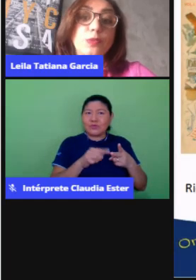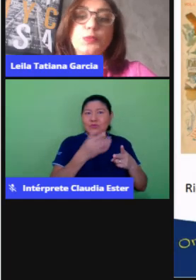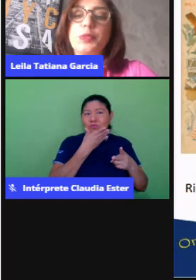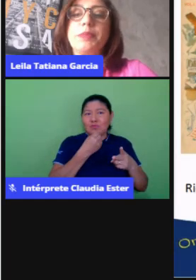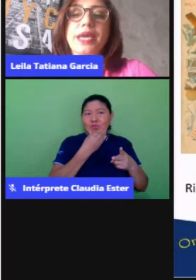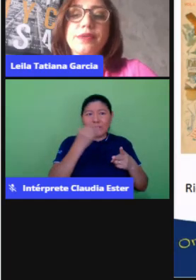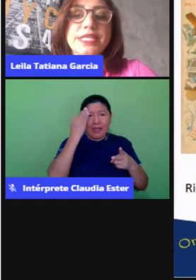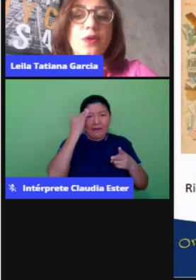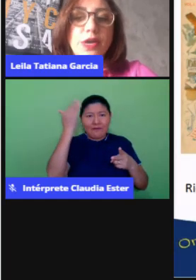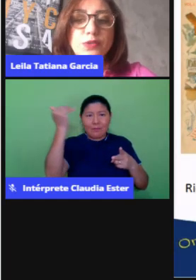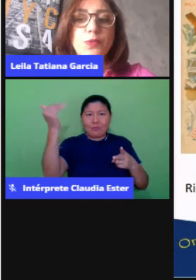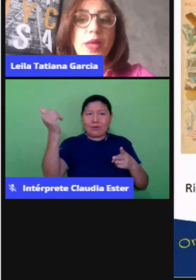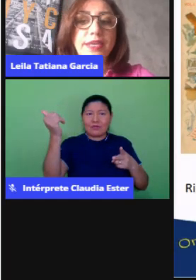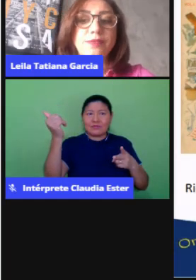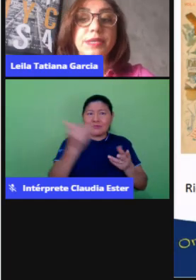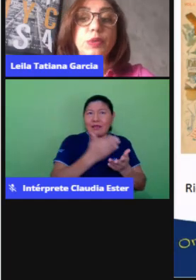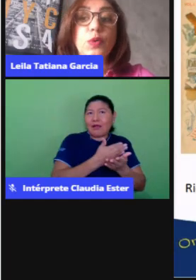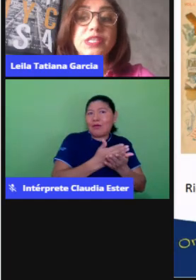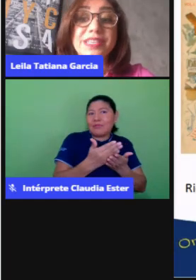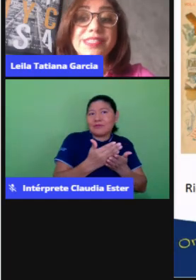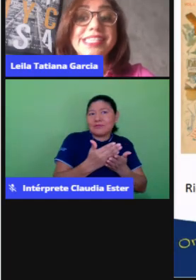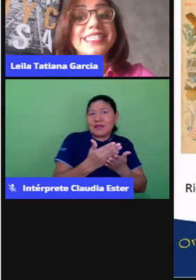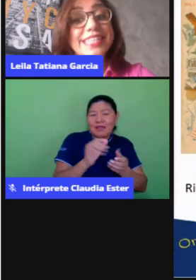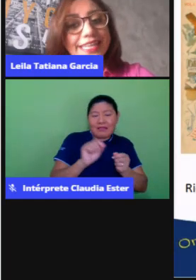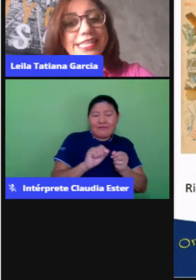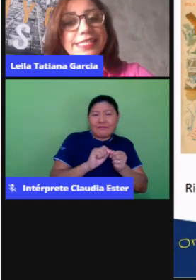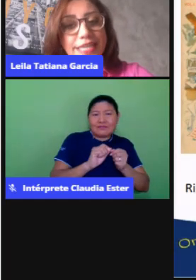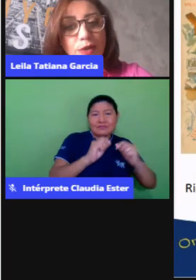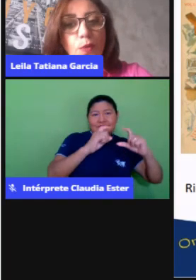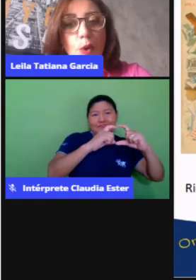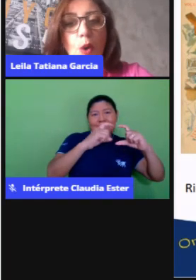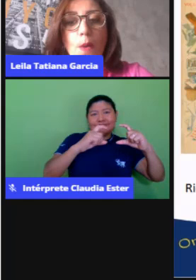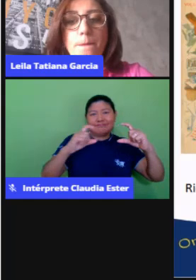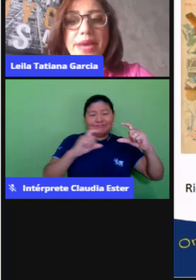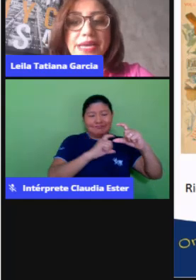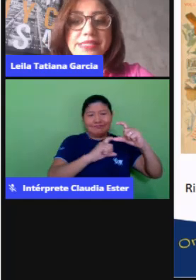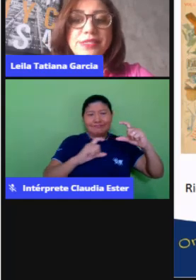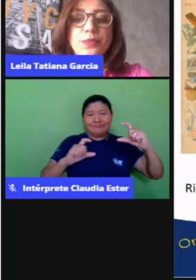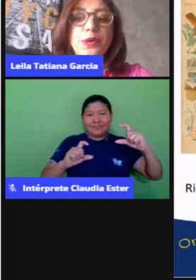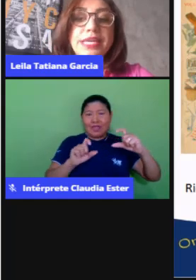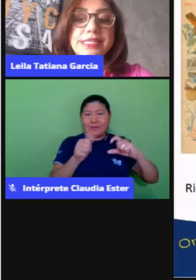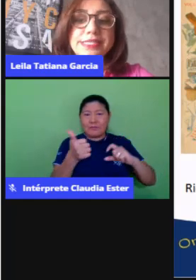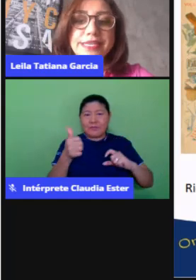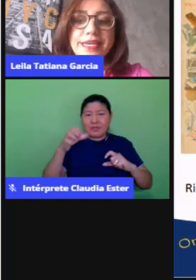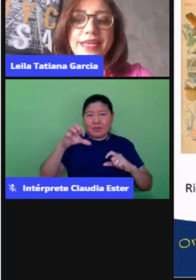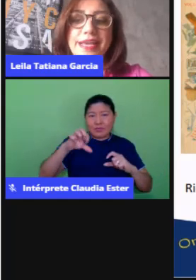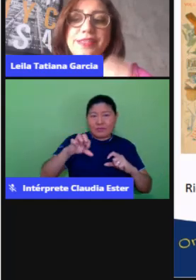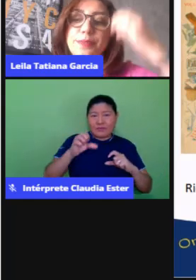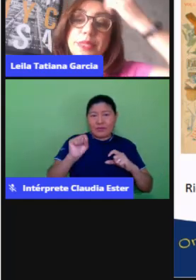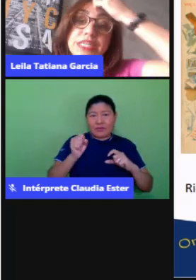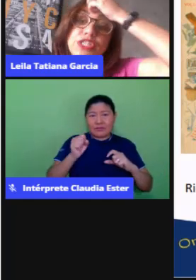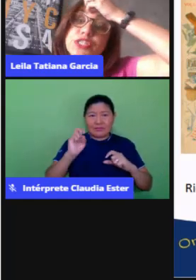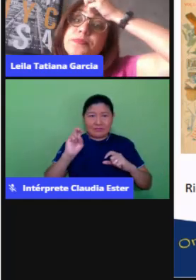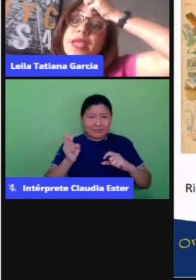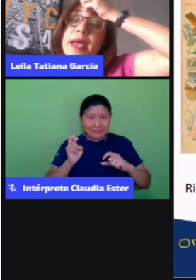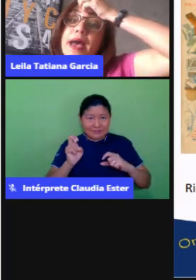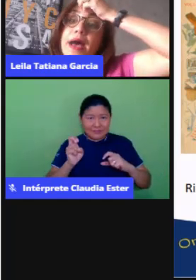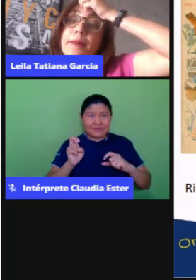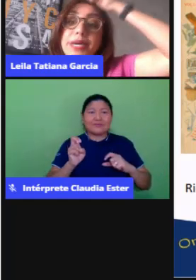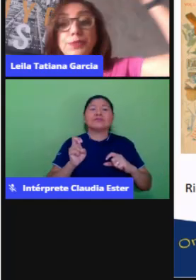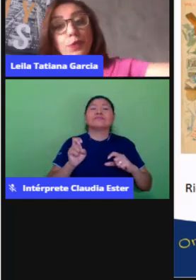artistas foram os primeiros heróis dos quadrinhos em 1865, o Max e o Moritz, né, de